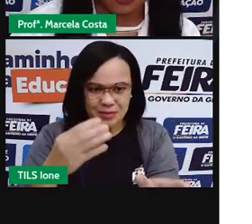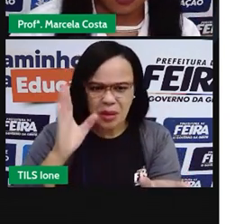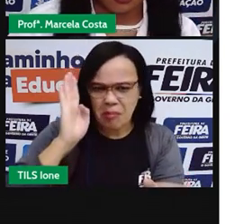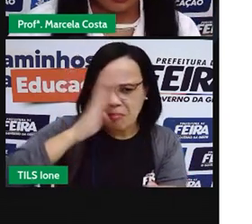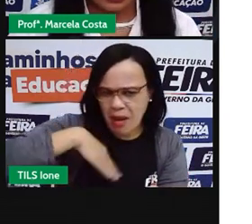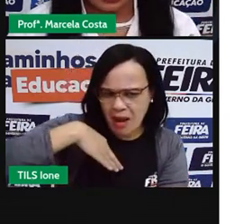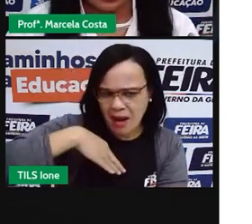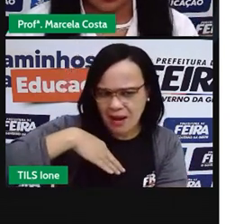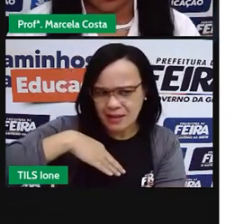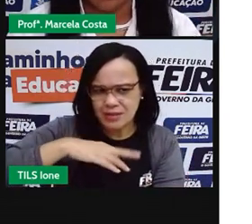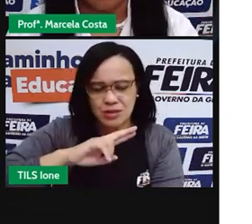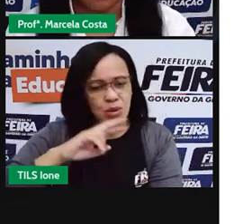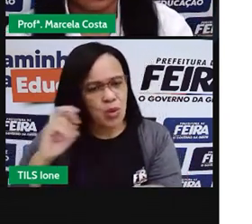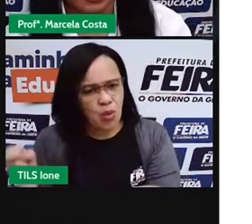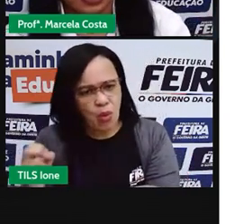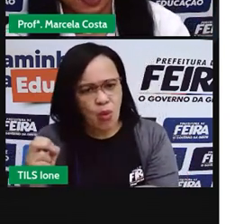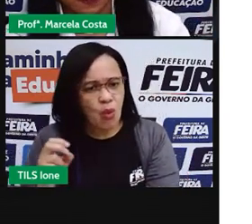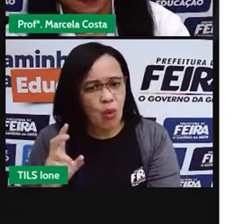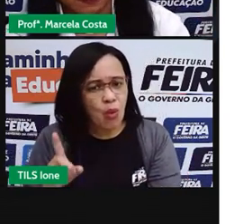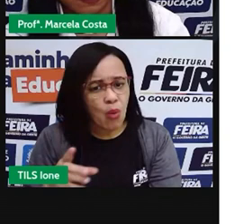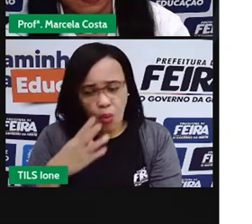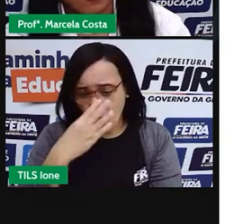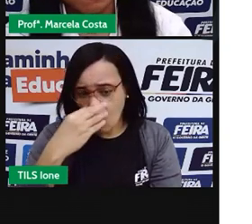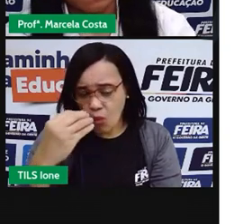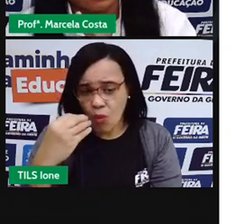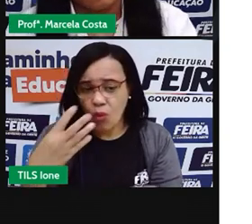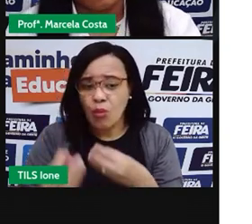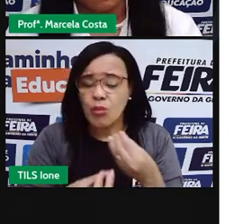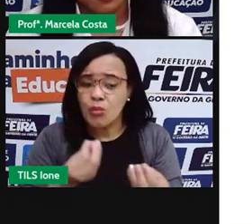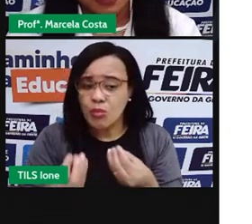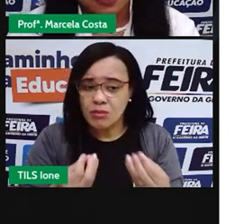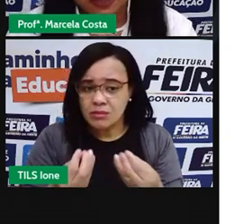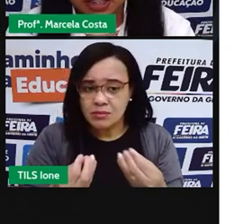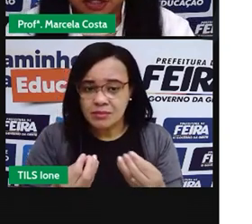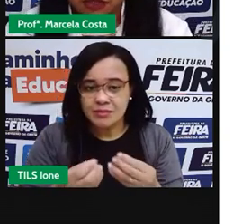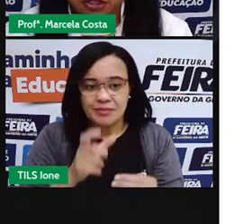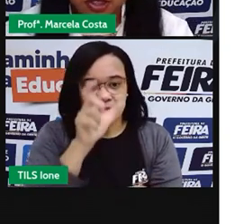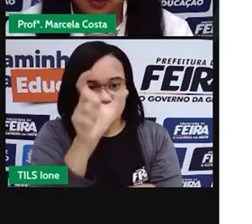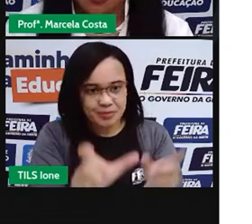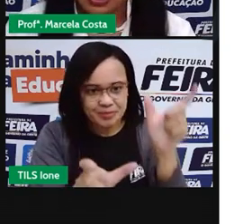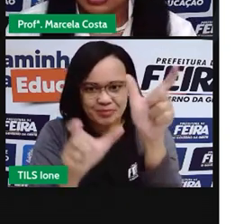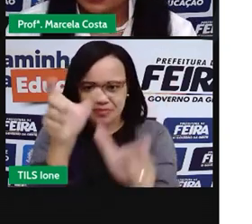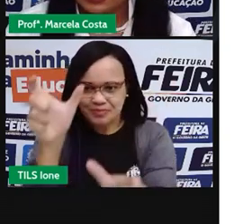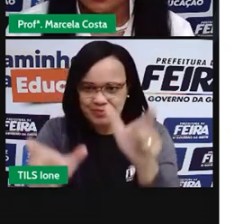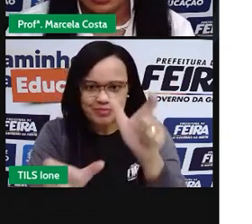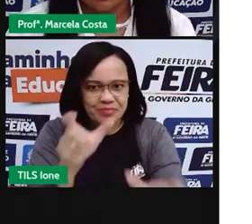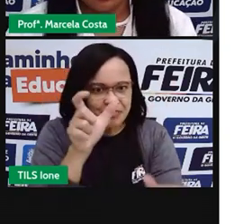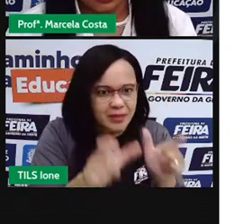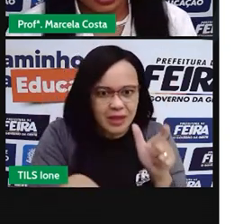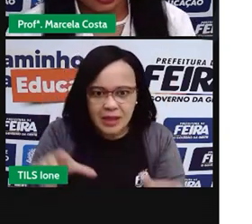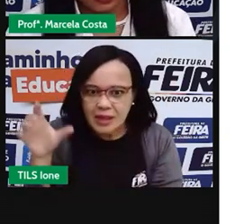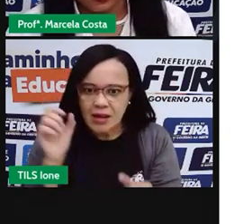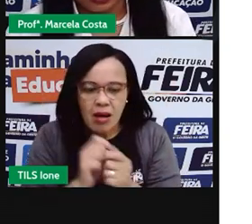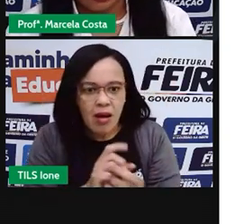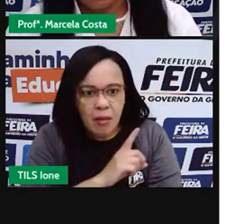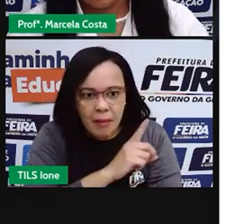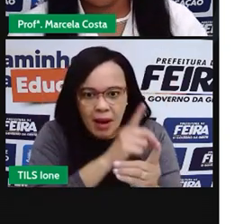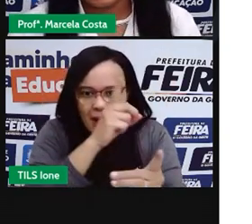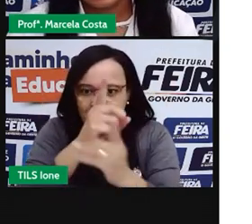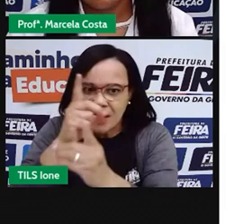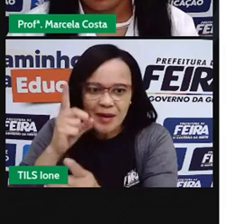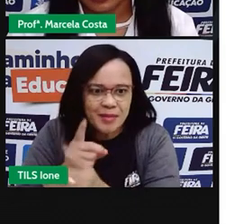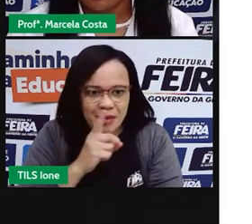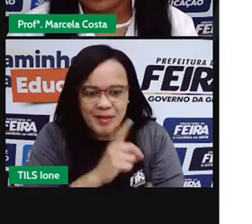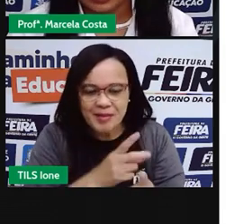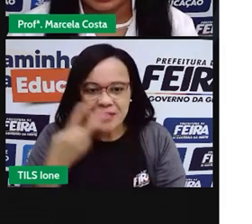mau? Ou será que é um lobo bonzinho? Os personagens vão descobrindo ali no desenvolvimento da história. Mas